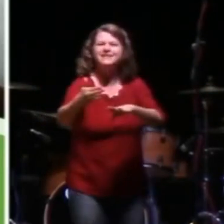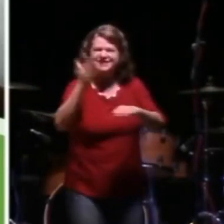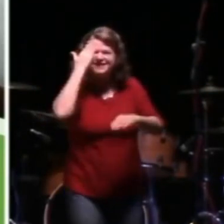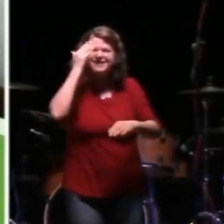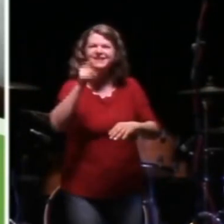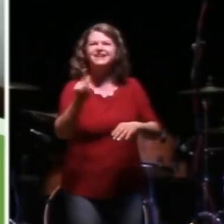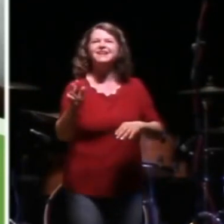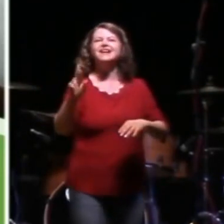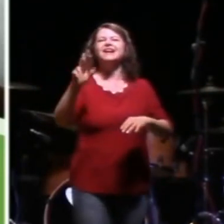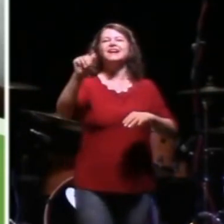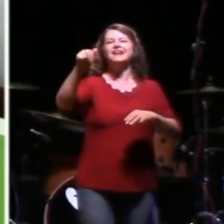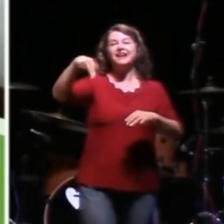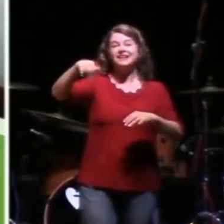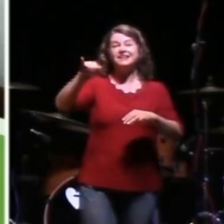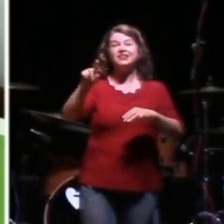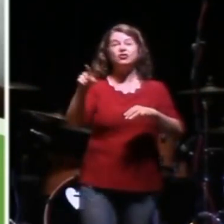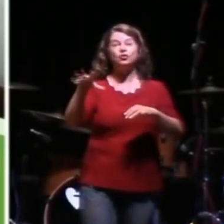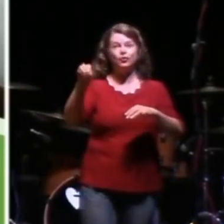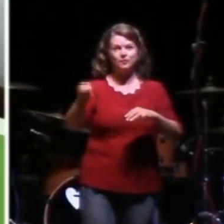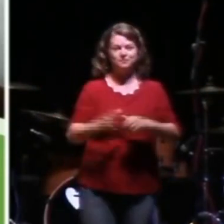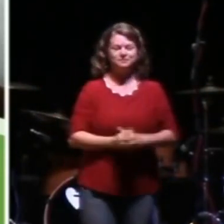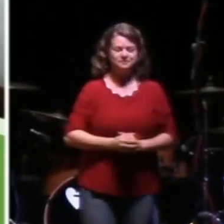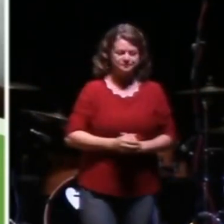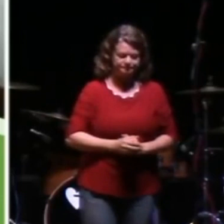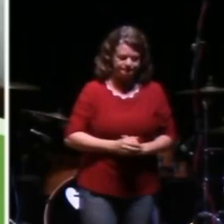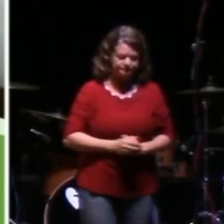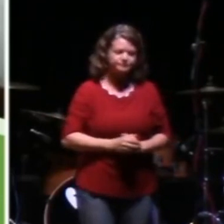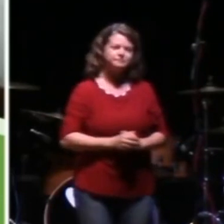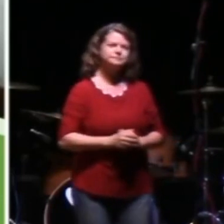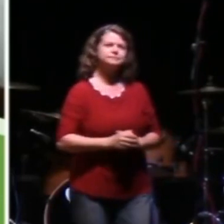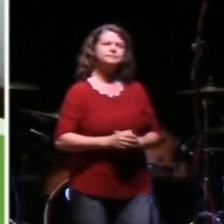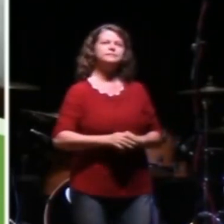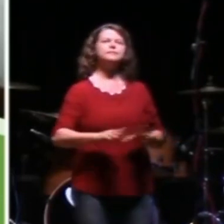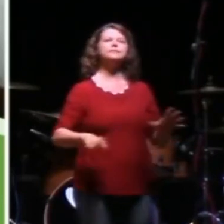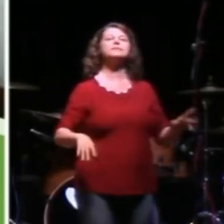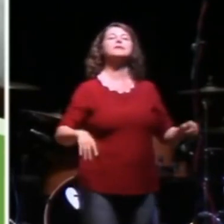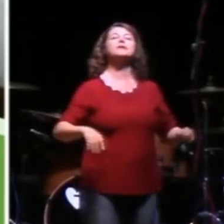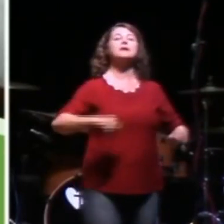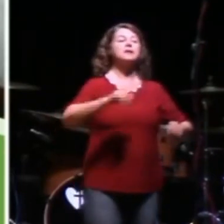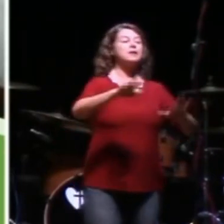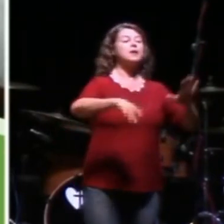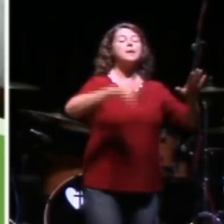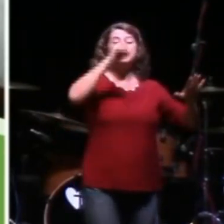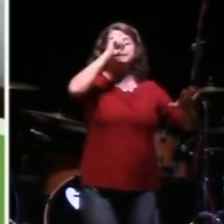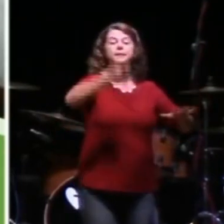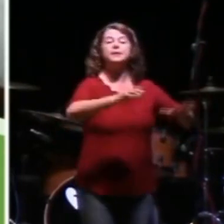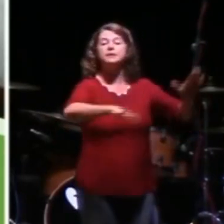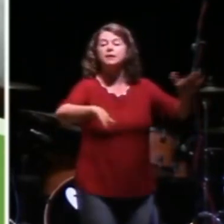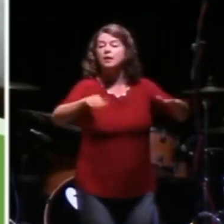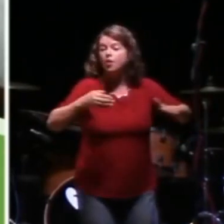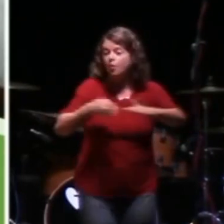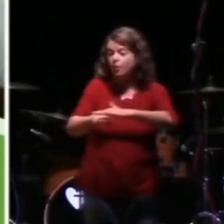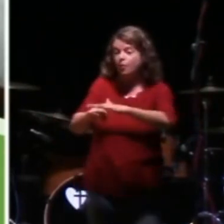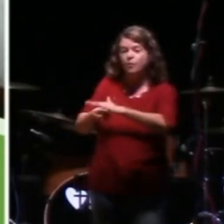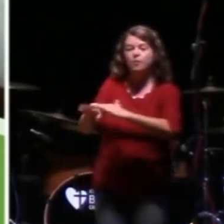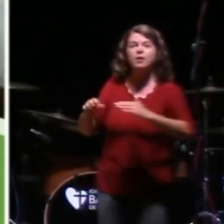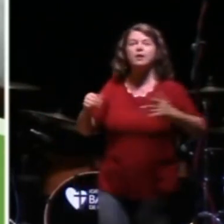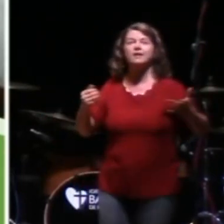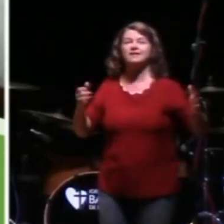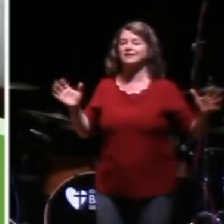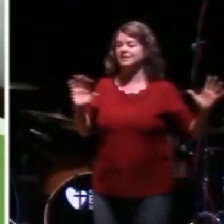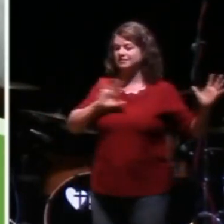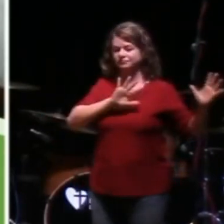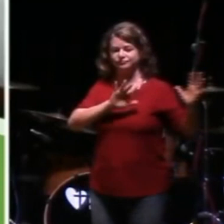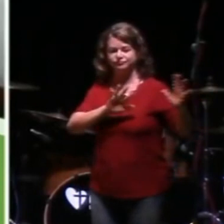dia da fundação até hoje agora mande recolher o seu banho e tudo que você tem nos campos todos os homens e animais